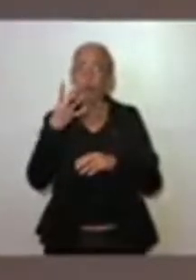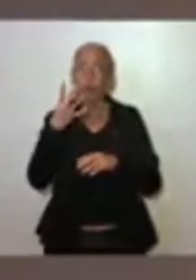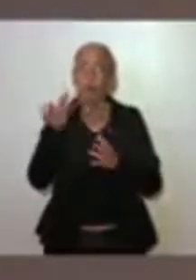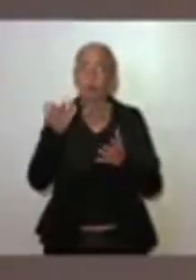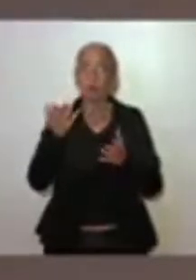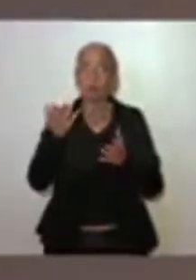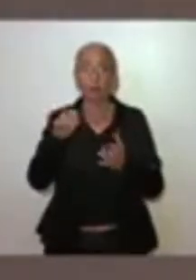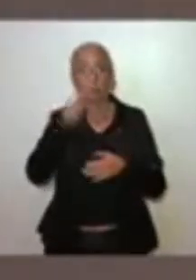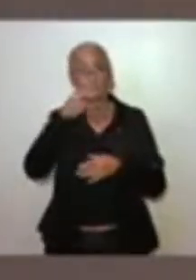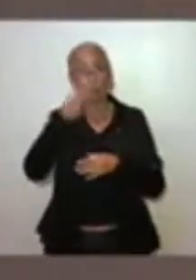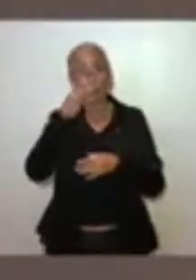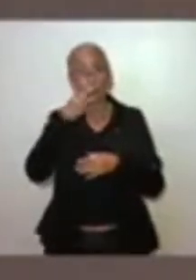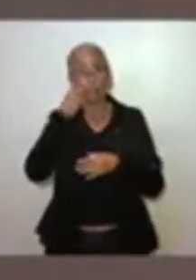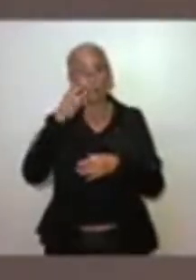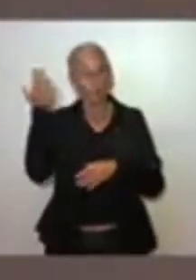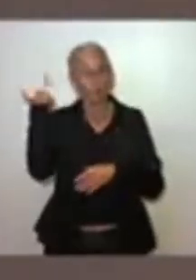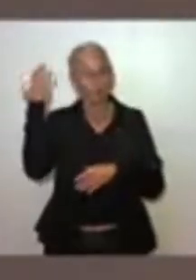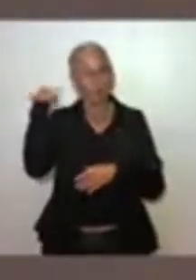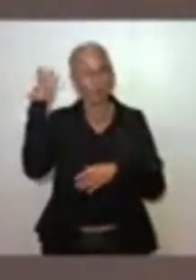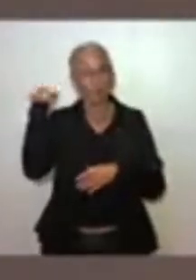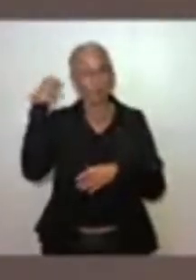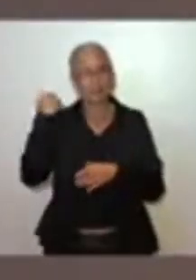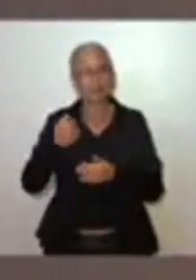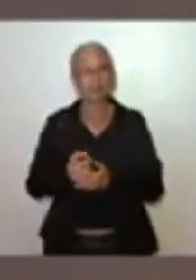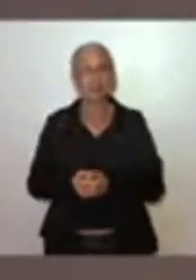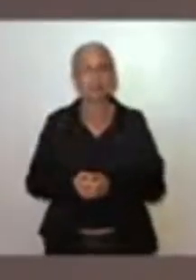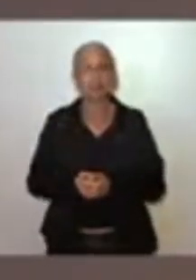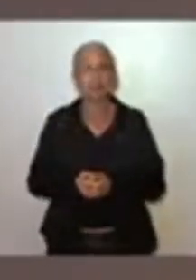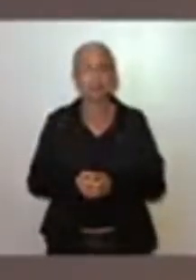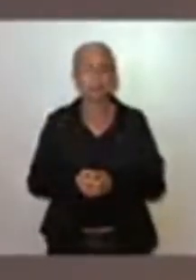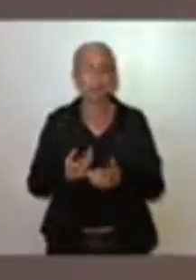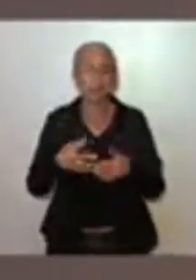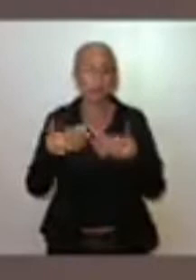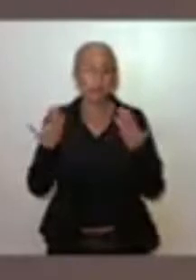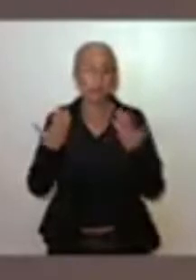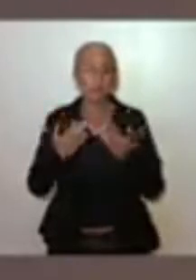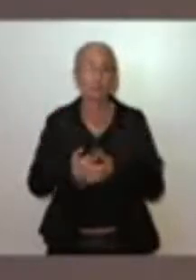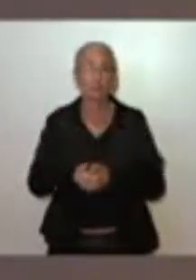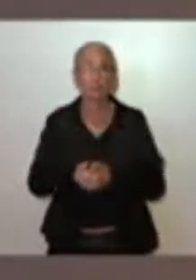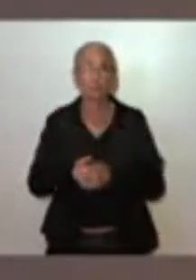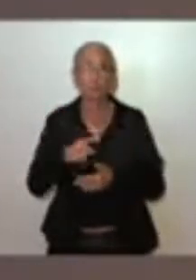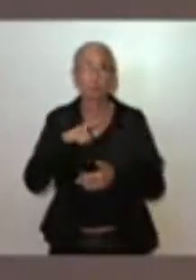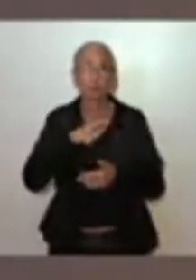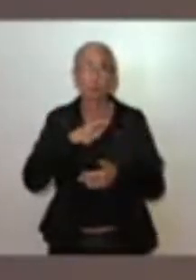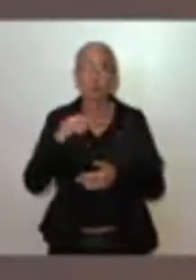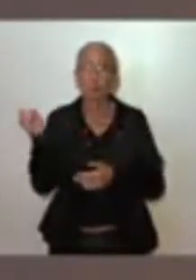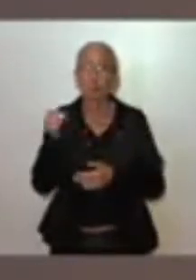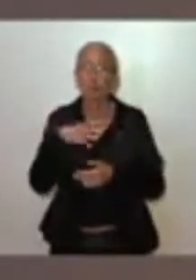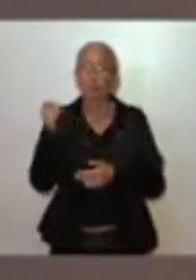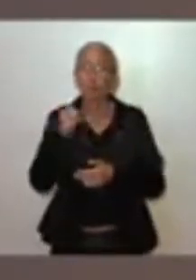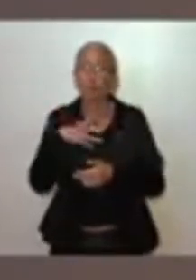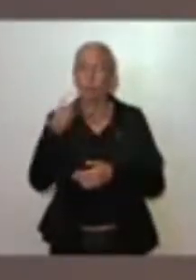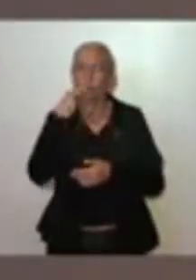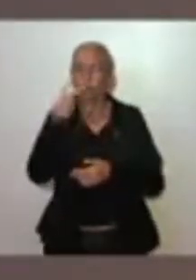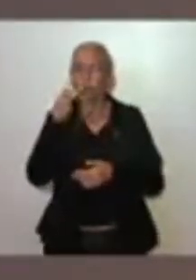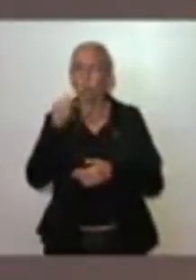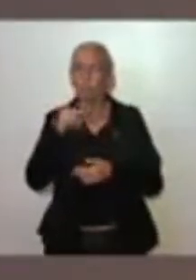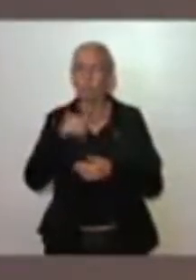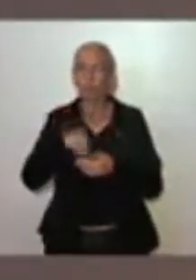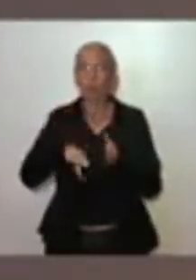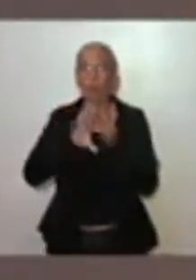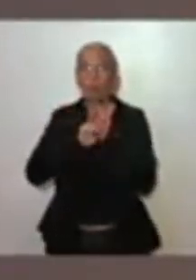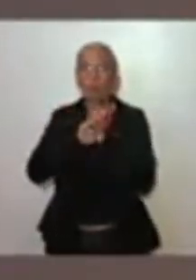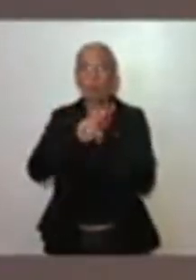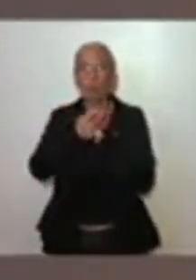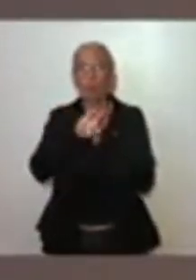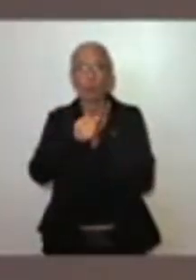já era uma oferta imensa de possibilidade portanto nós temos esse novo vocabulário com Gugu